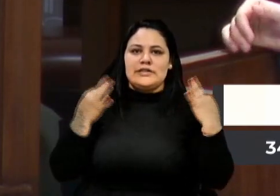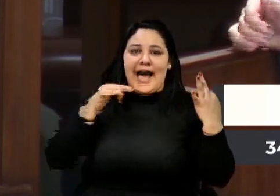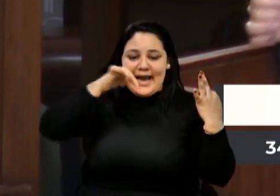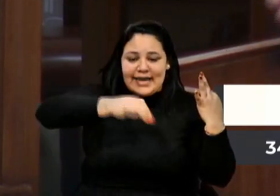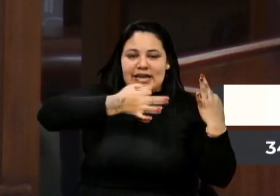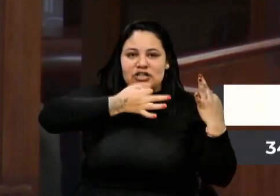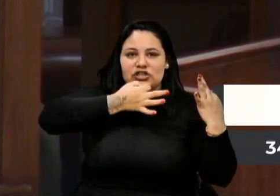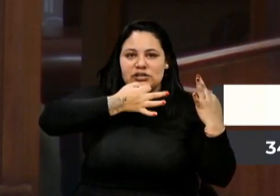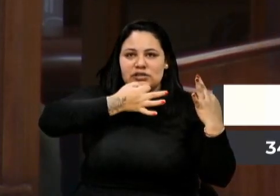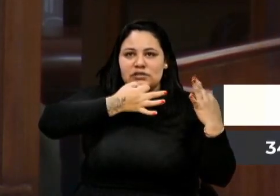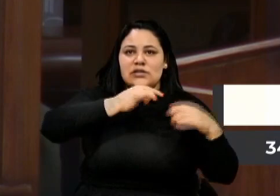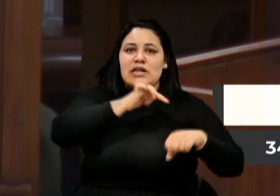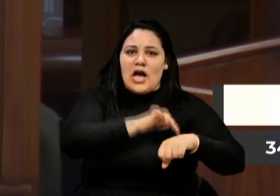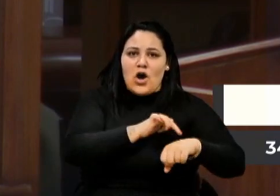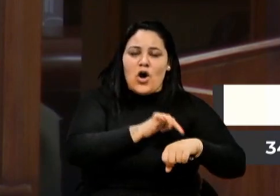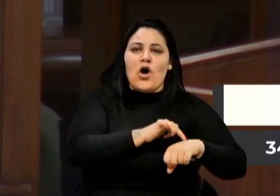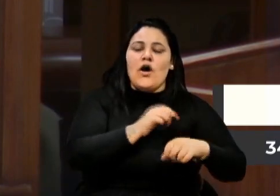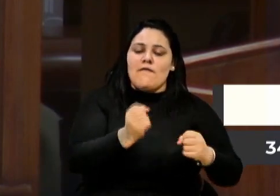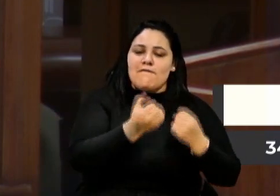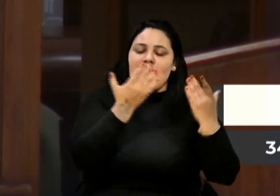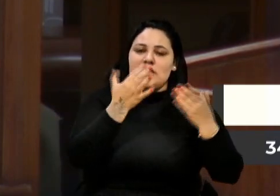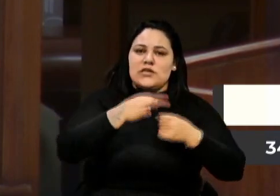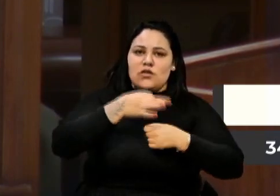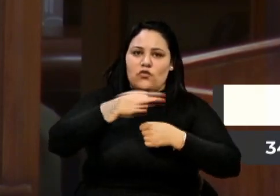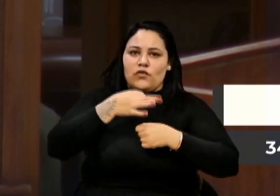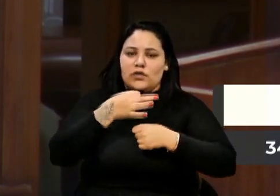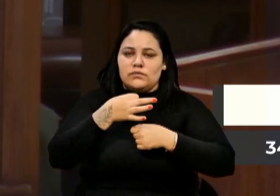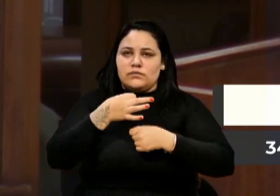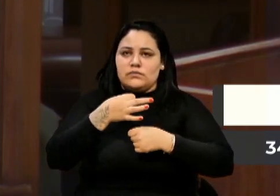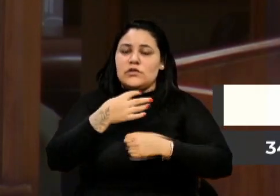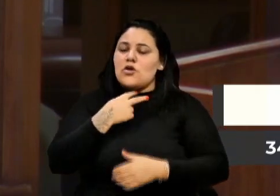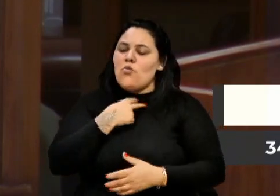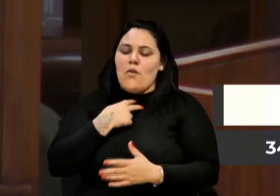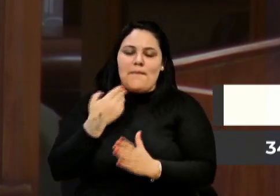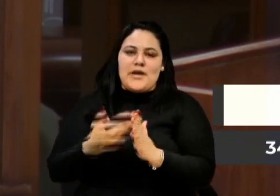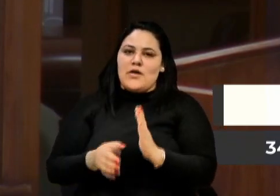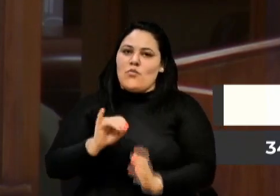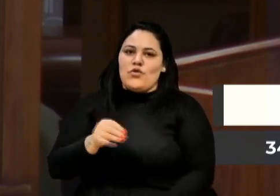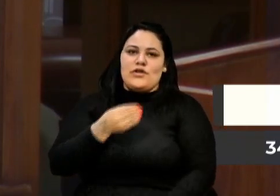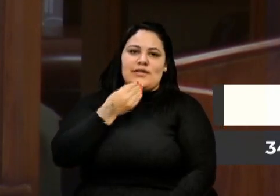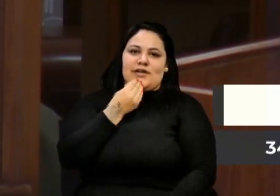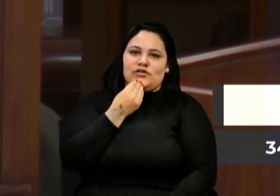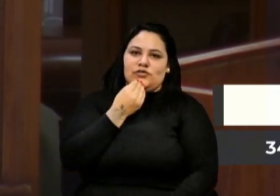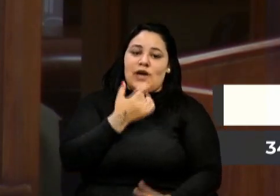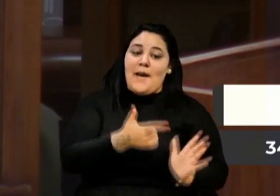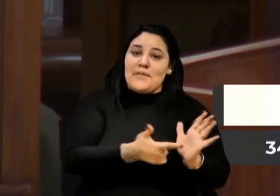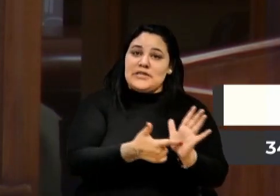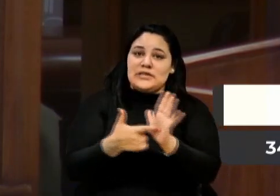que a gente não perca a oportunidade de divulgar mais e apresentar alternativas